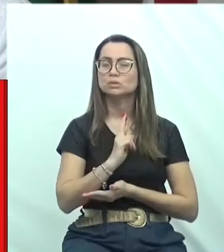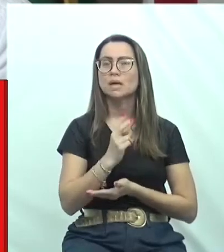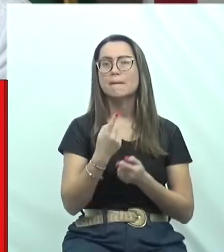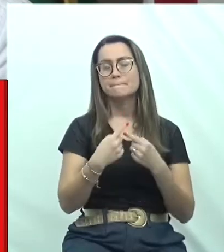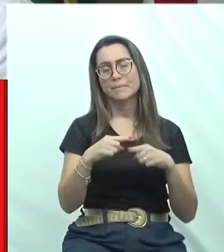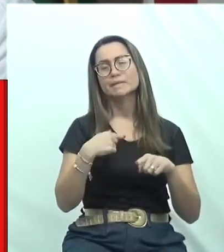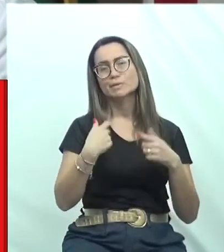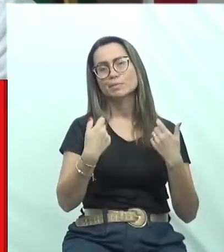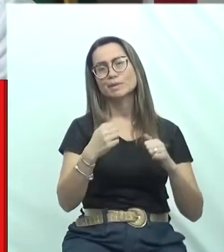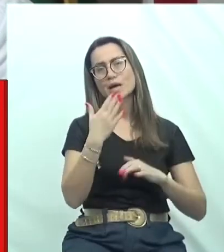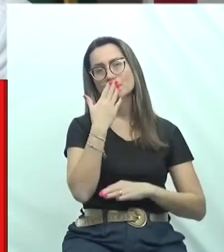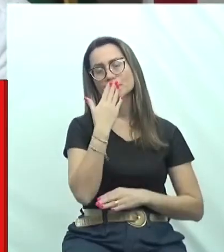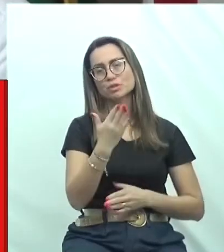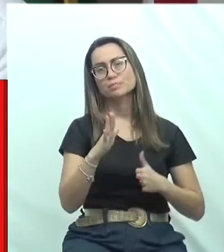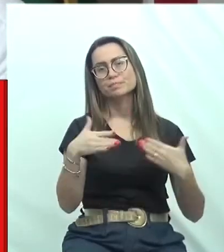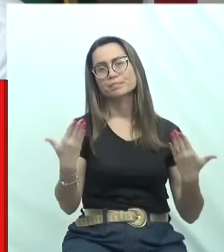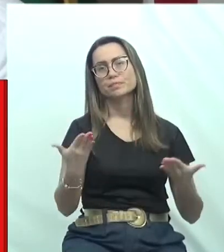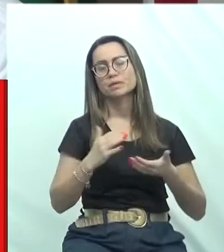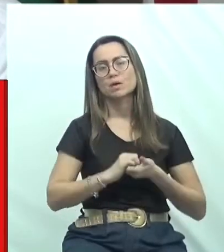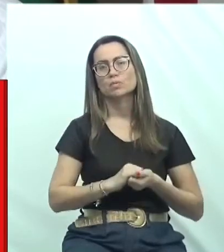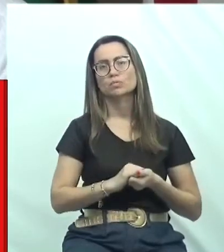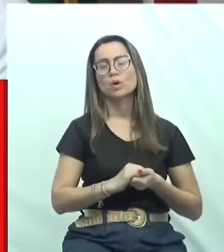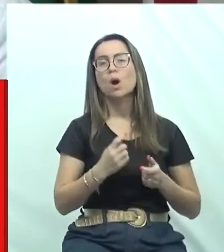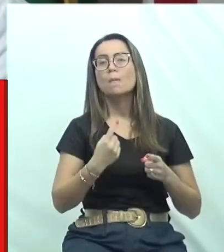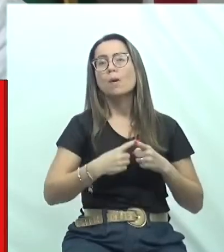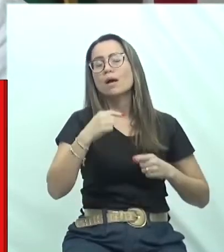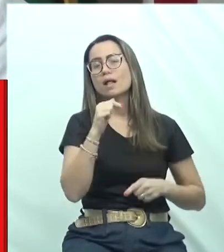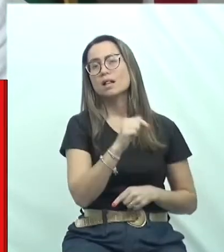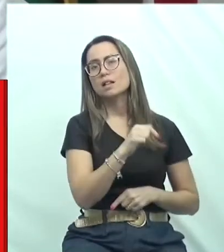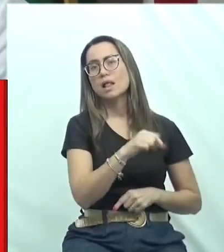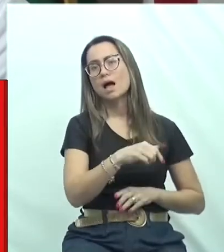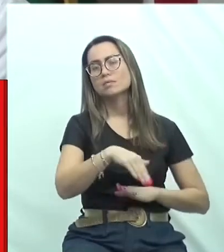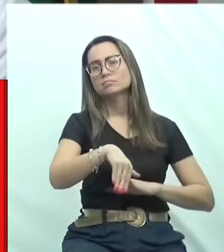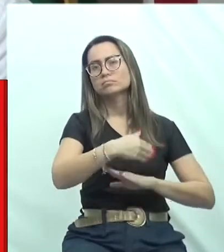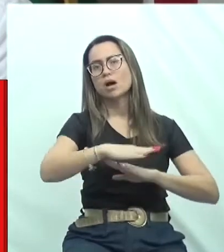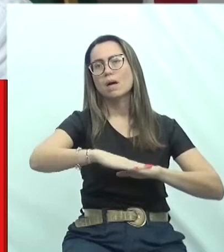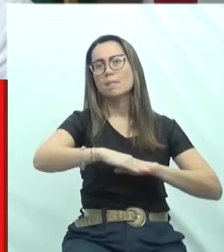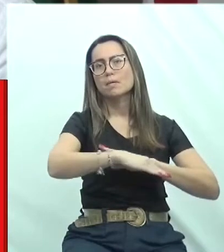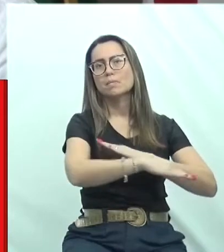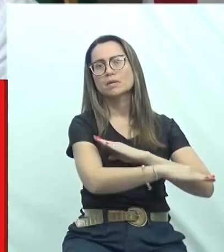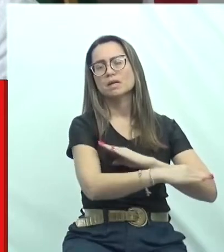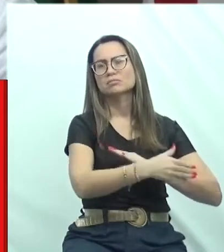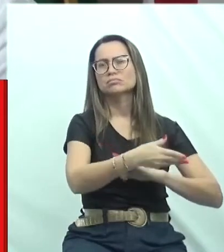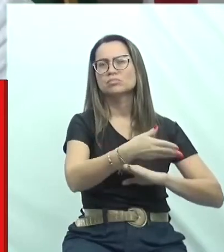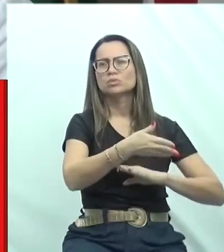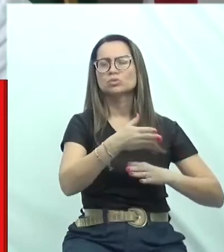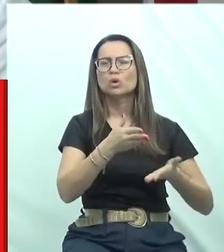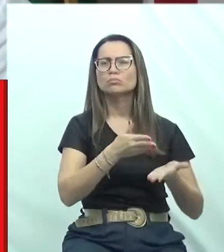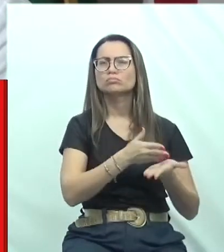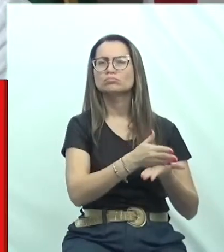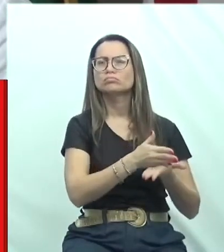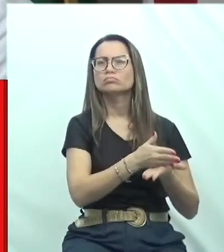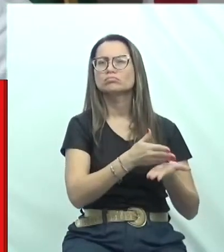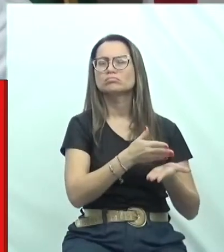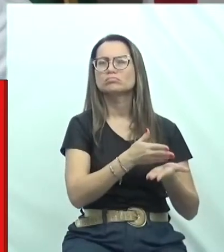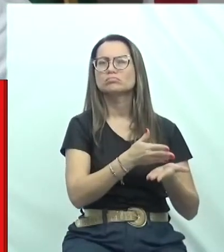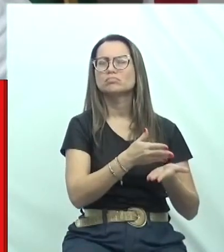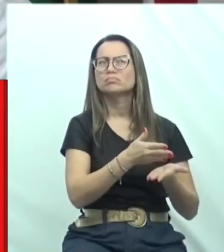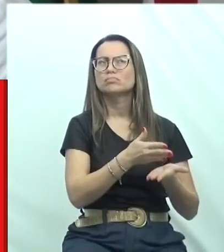fazer esse requerimento. Então, até porque ali foi pavimentado um certo trecho do bairro Santo Antônio